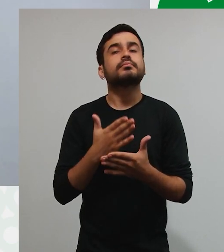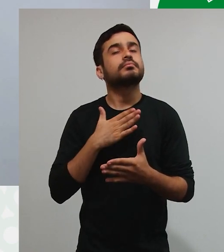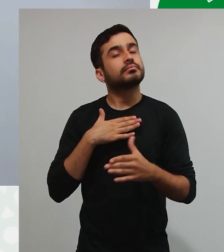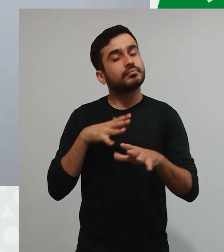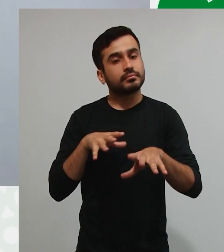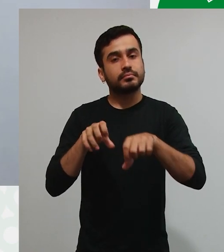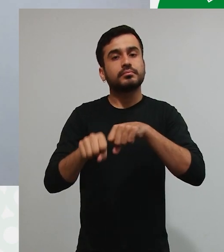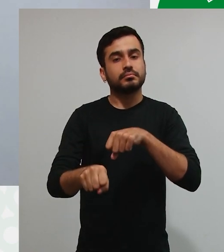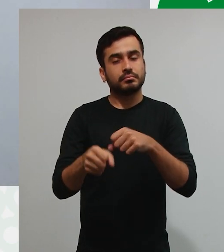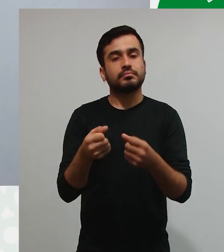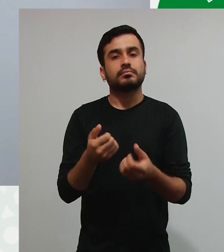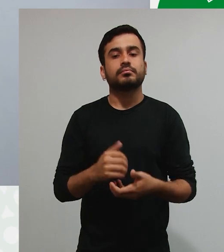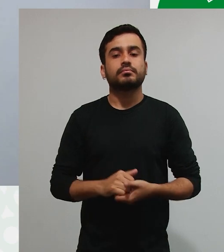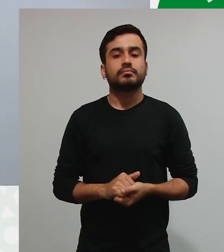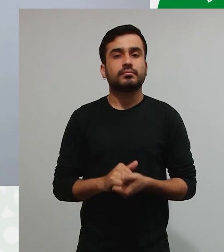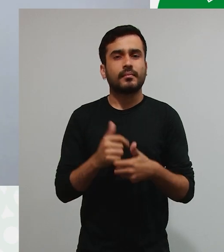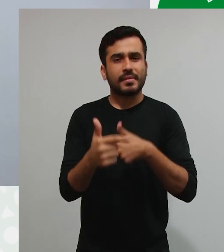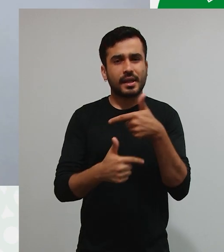anos no Paraná,